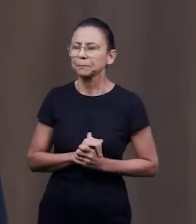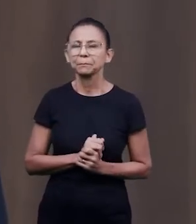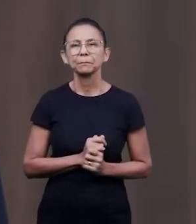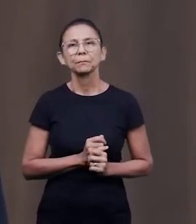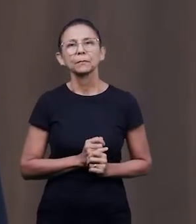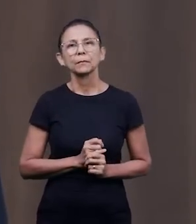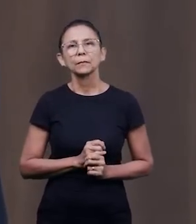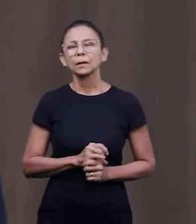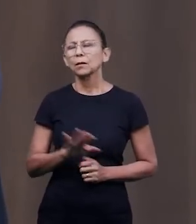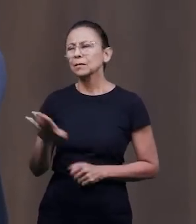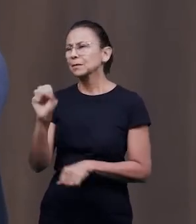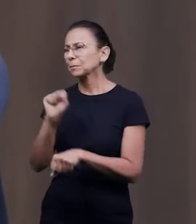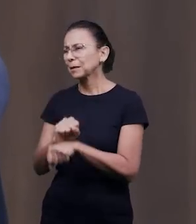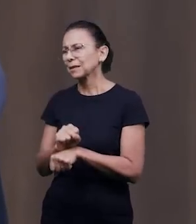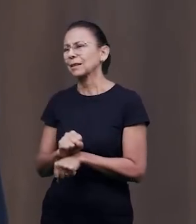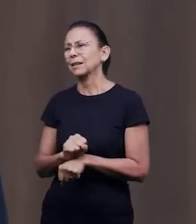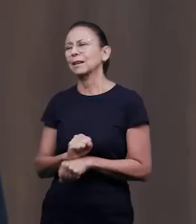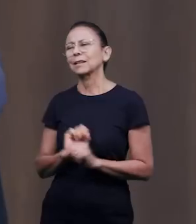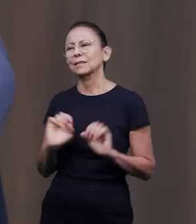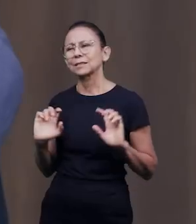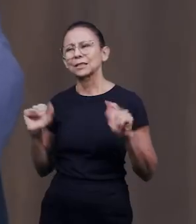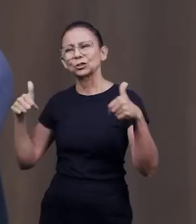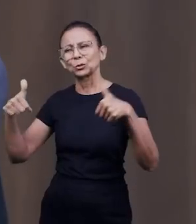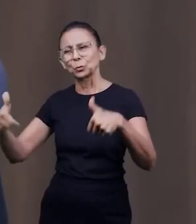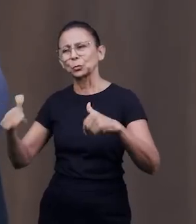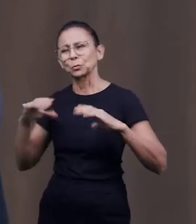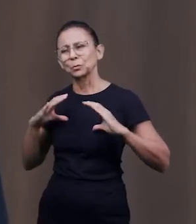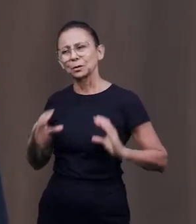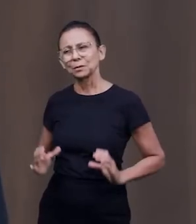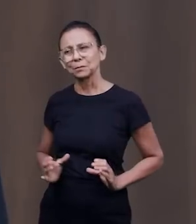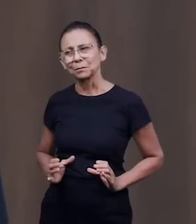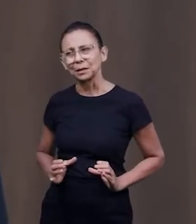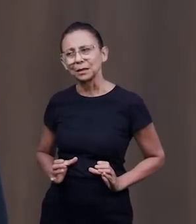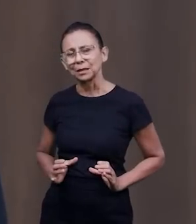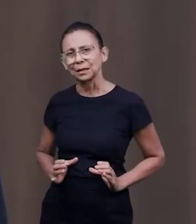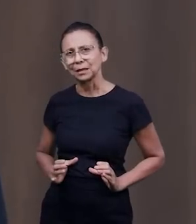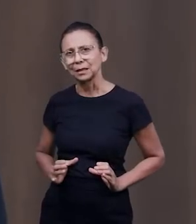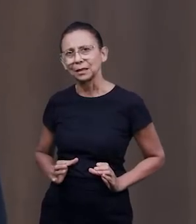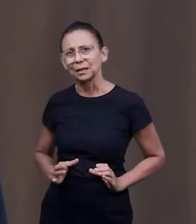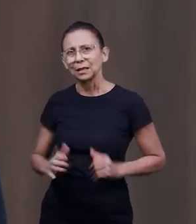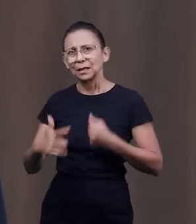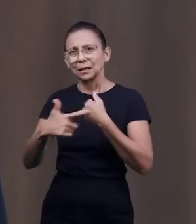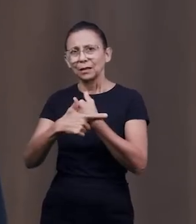mais. Esse é um quadro dificílimo. Vou contar uma experiência.